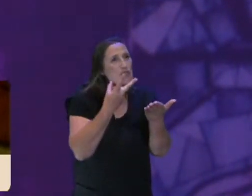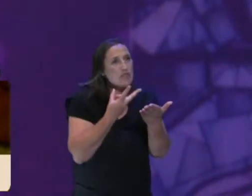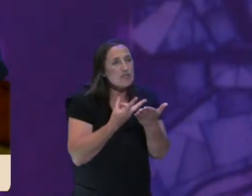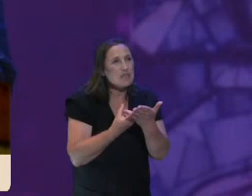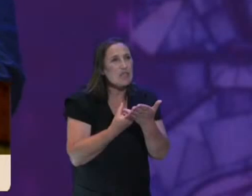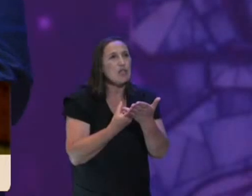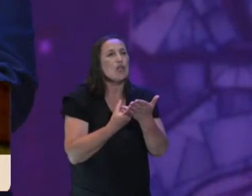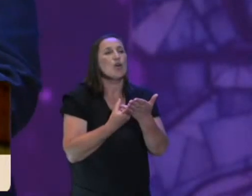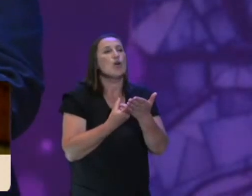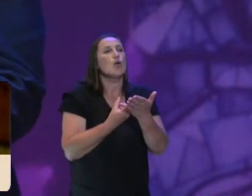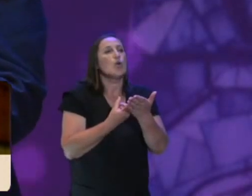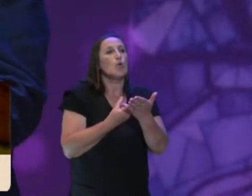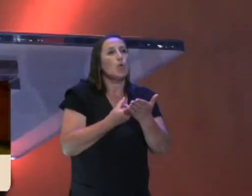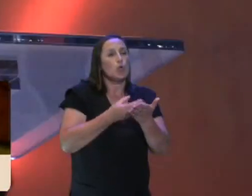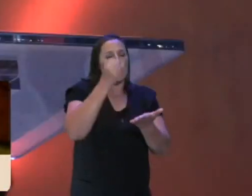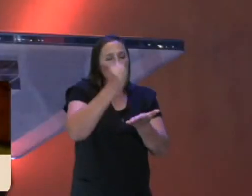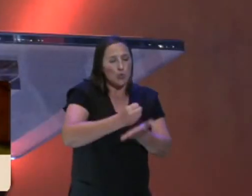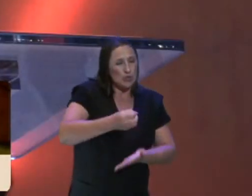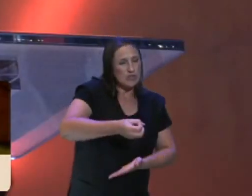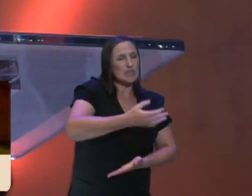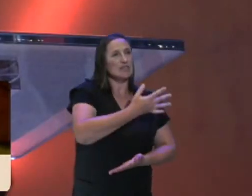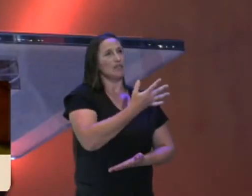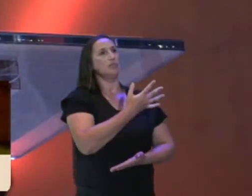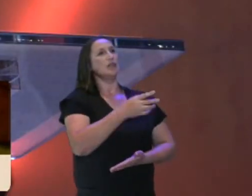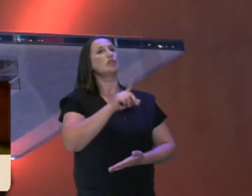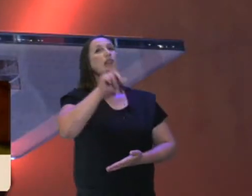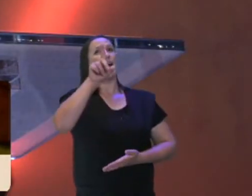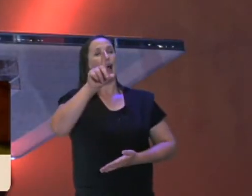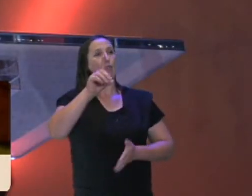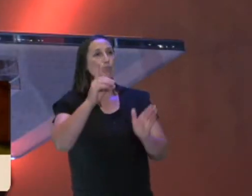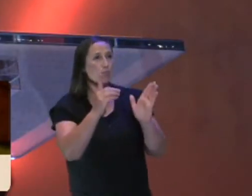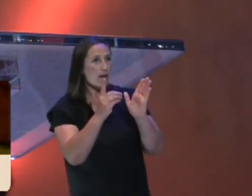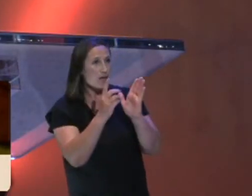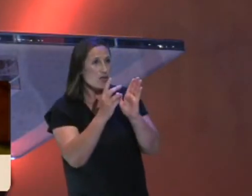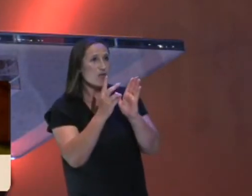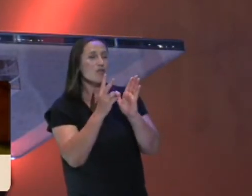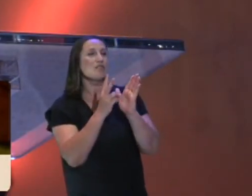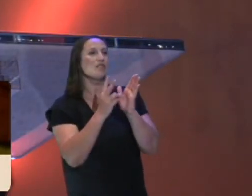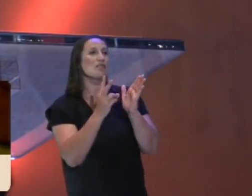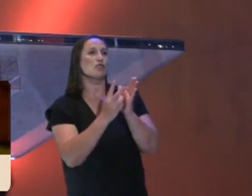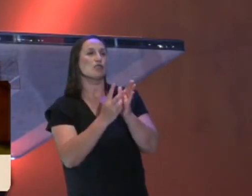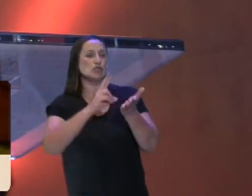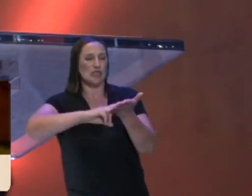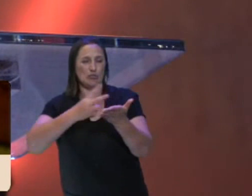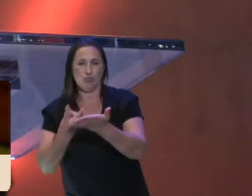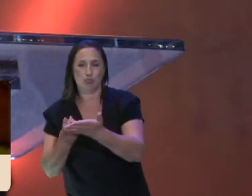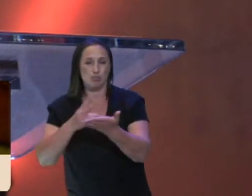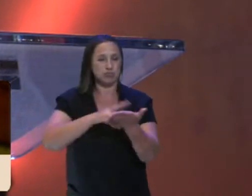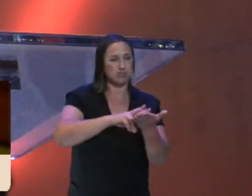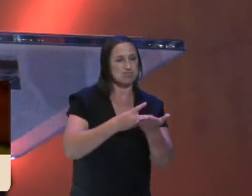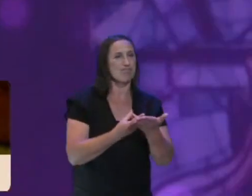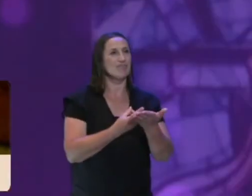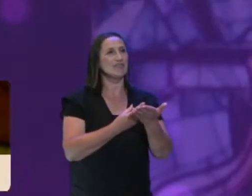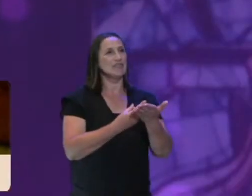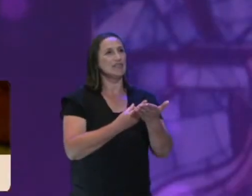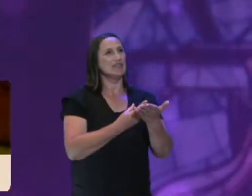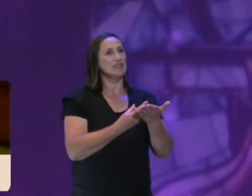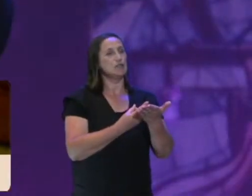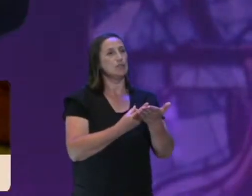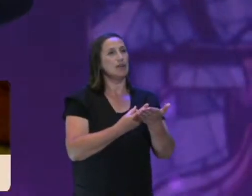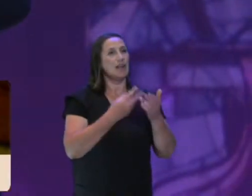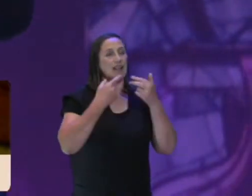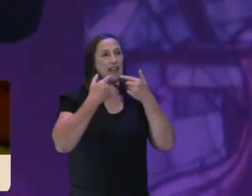língua xerente. Para poder traduzir o Novo Testamento para a língua xerente, eles tiveram que desenvolver